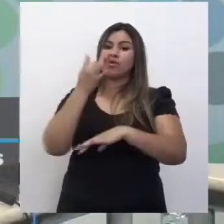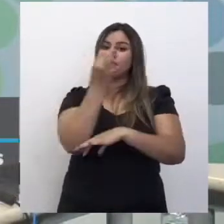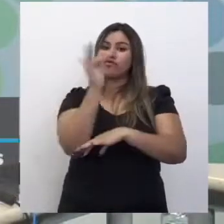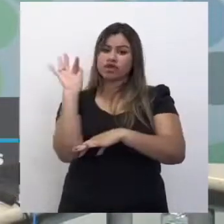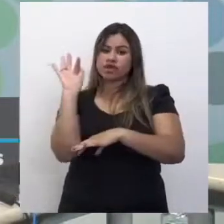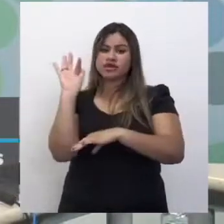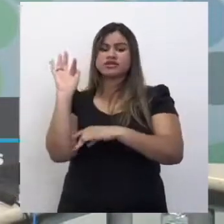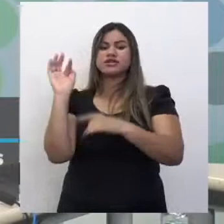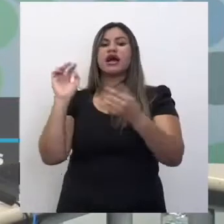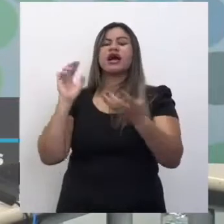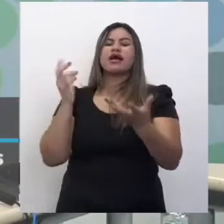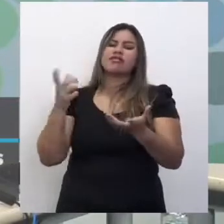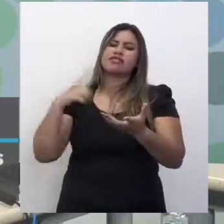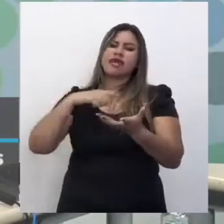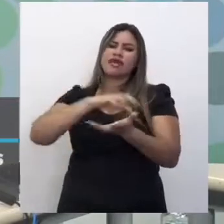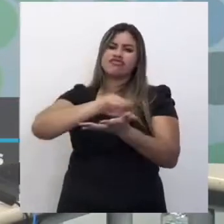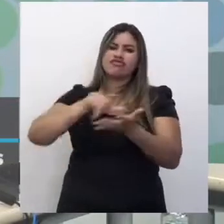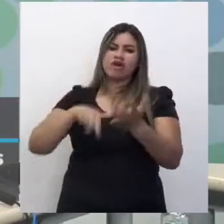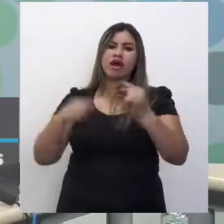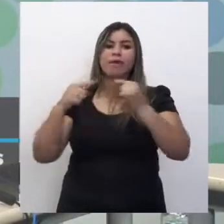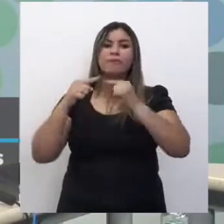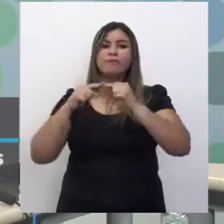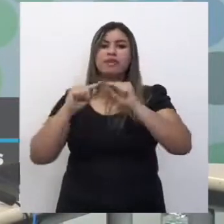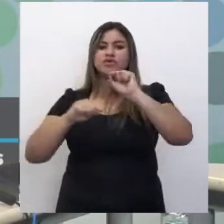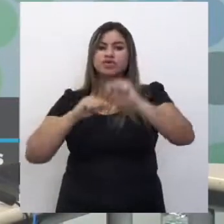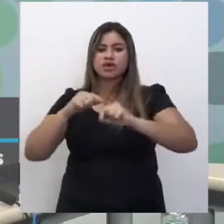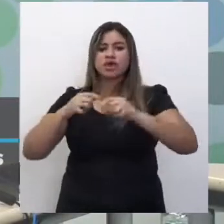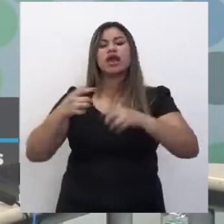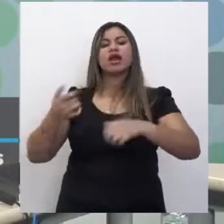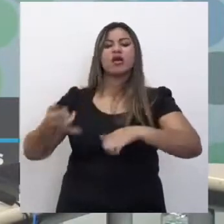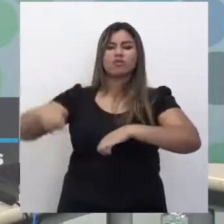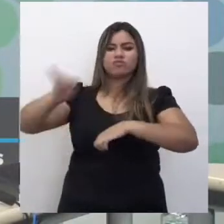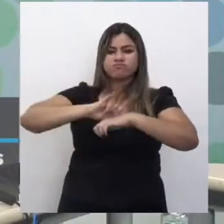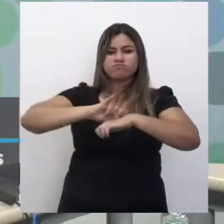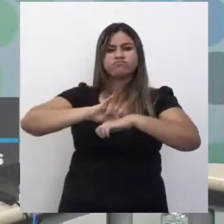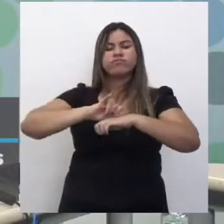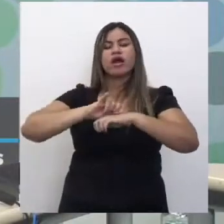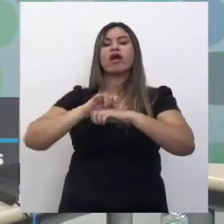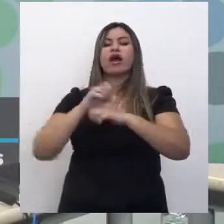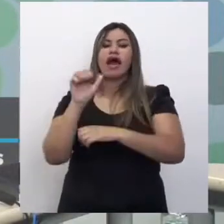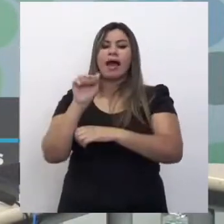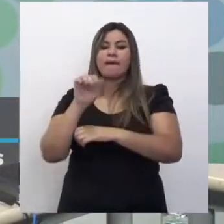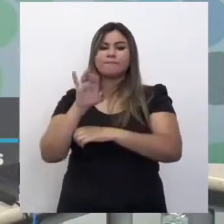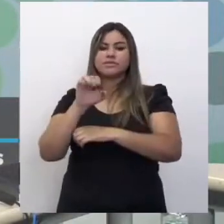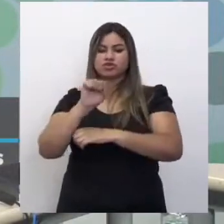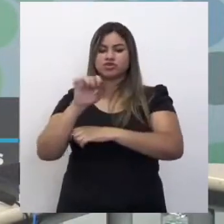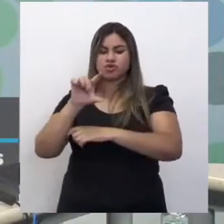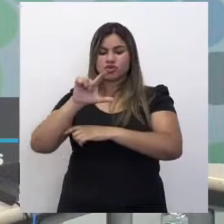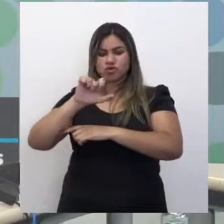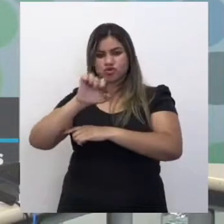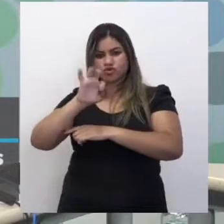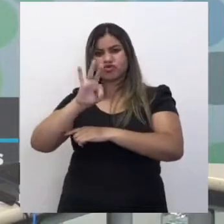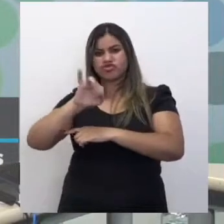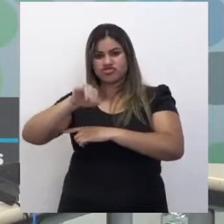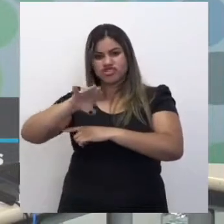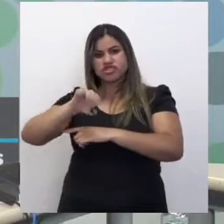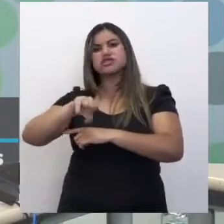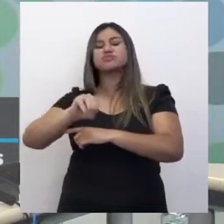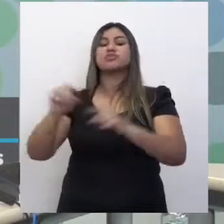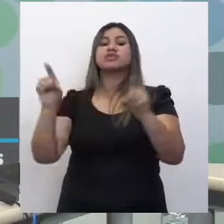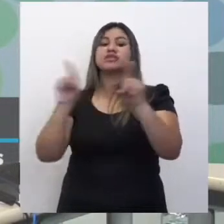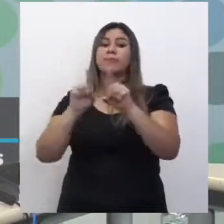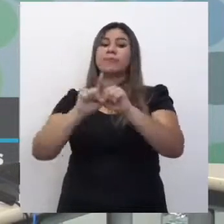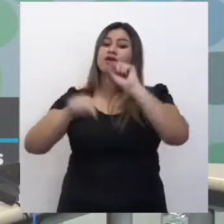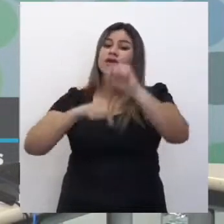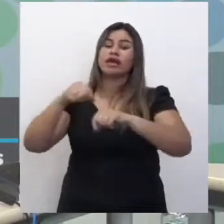características que vão culminar na consolidação do absolutismo e também da política mercantilista. Vamos lembrar aí, até um